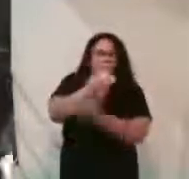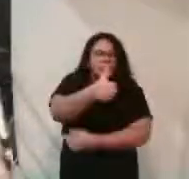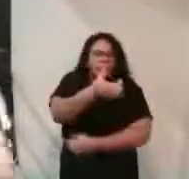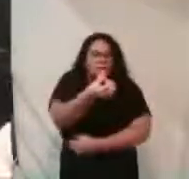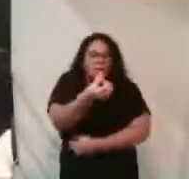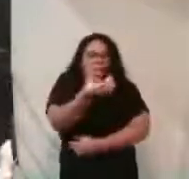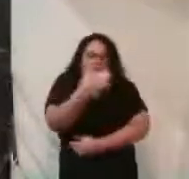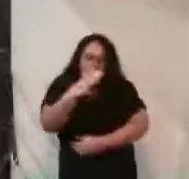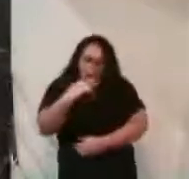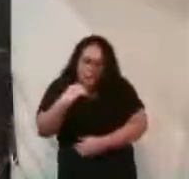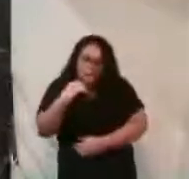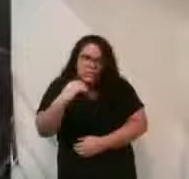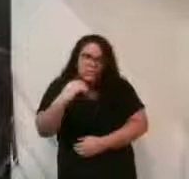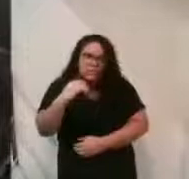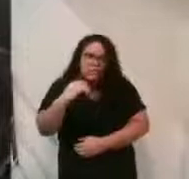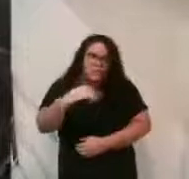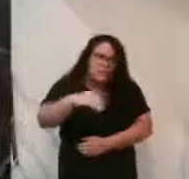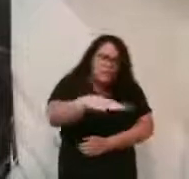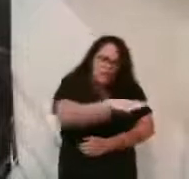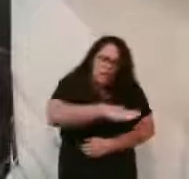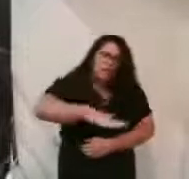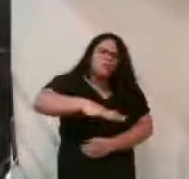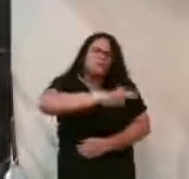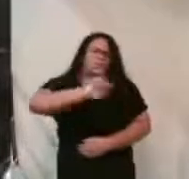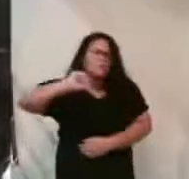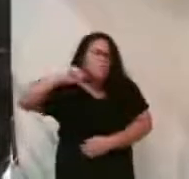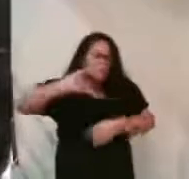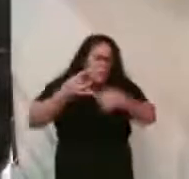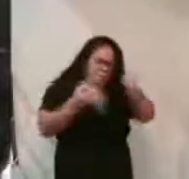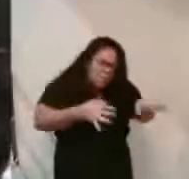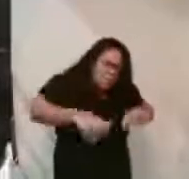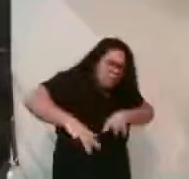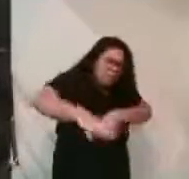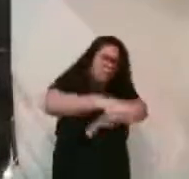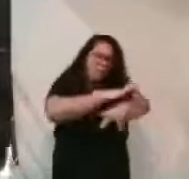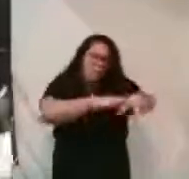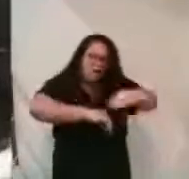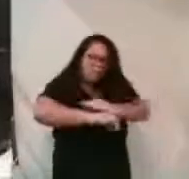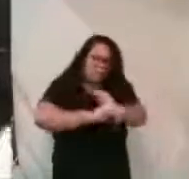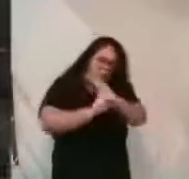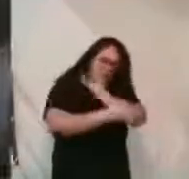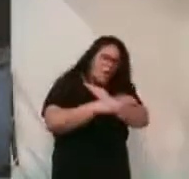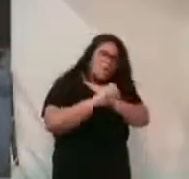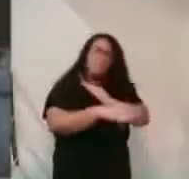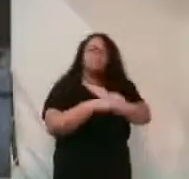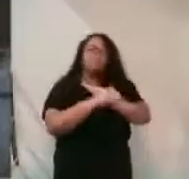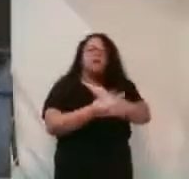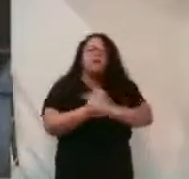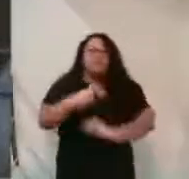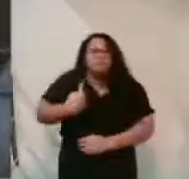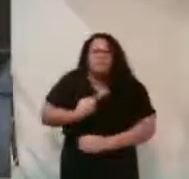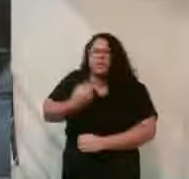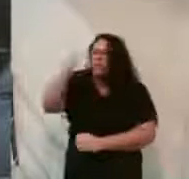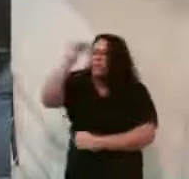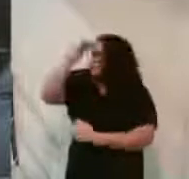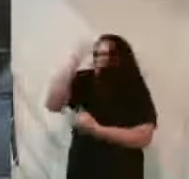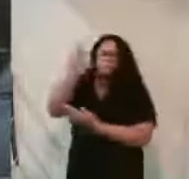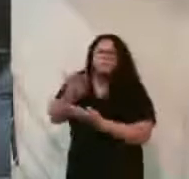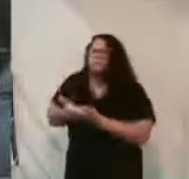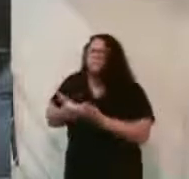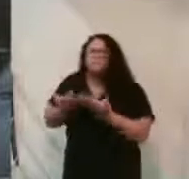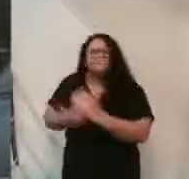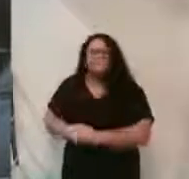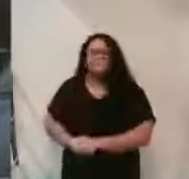realidade deprimente, é uma realidade que a gente não acredita, como disse doutor Pedro,